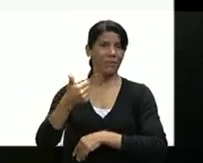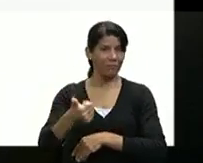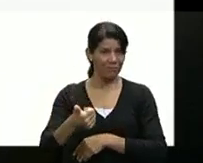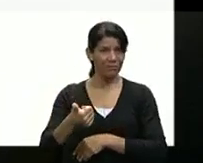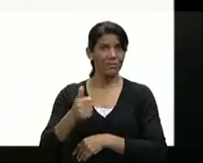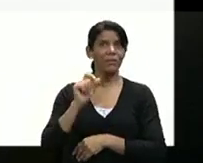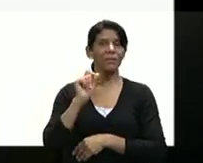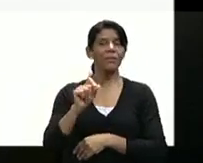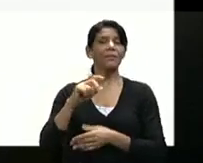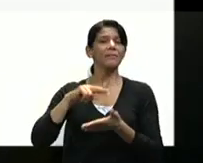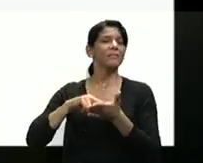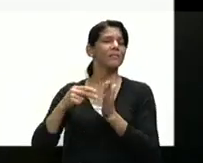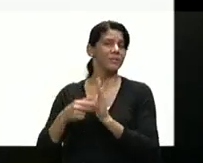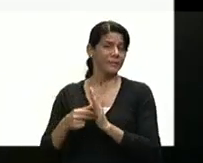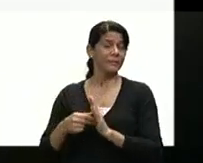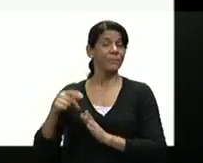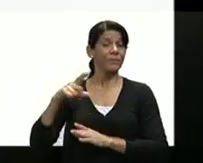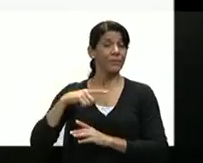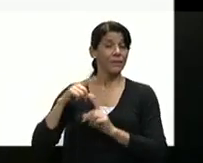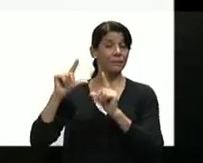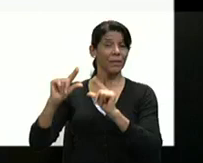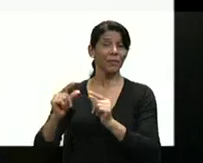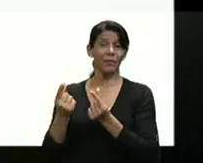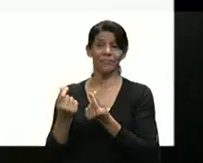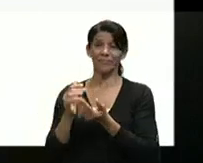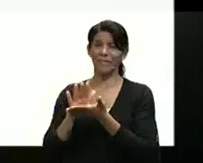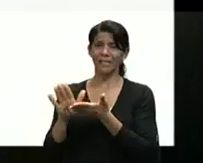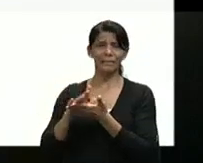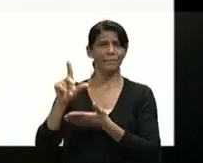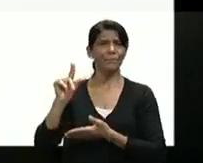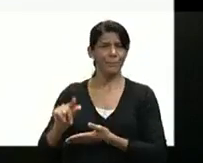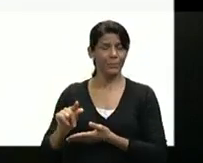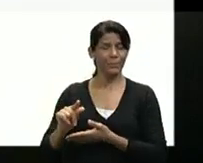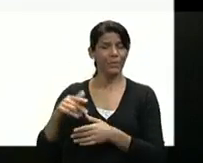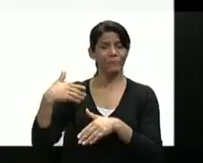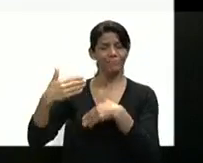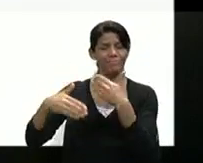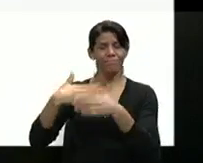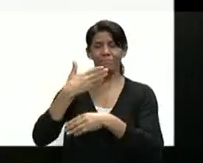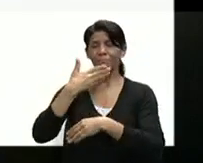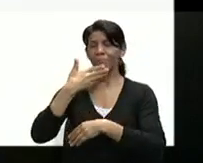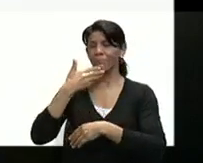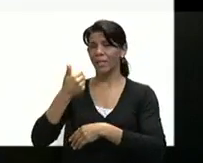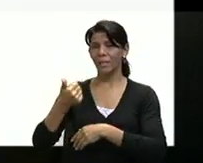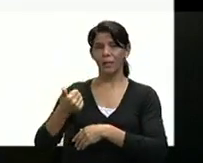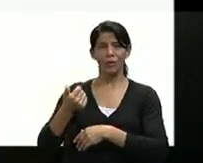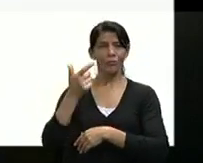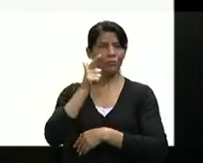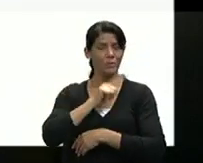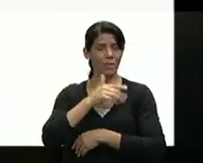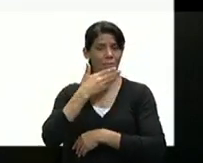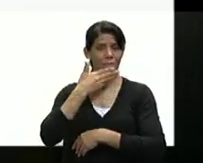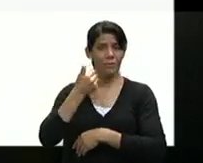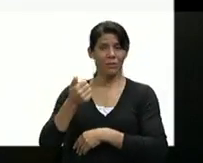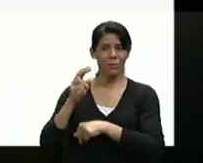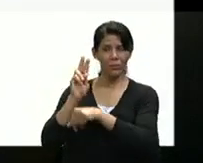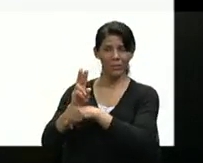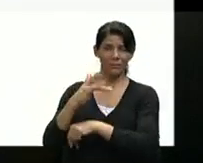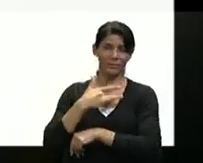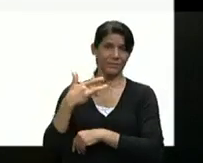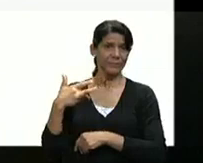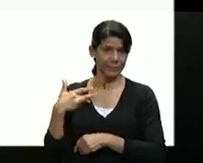efetivas. E o que isso quer dizer? Ela tem um menor custo e geram melhores resultados para a